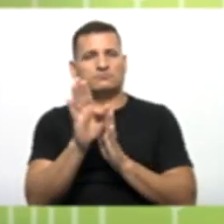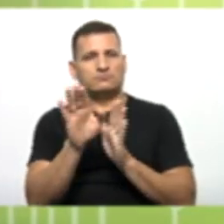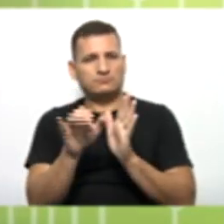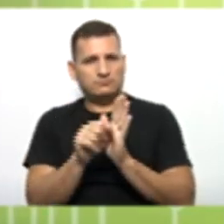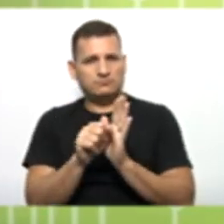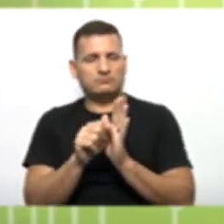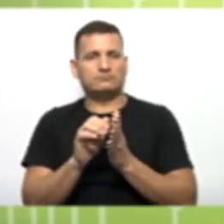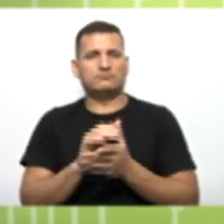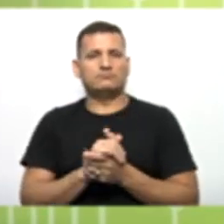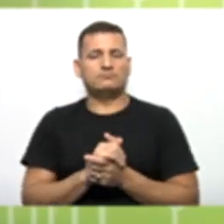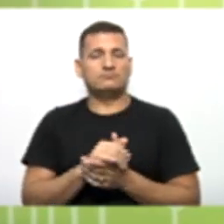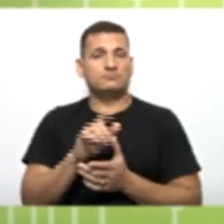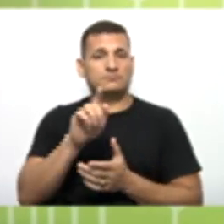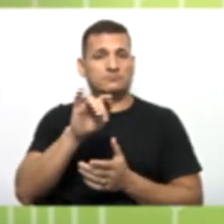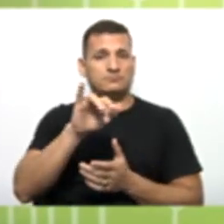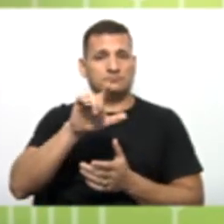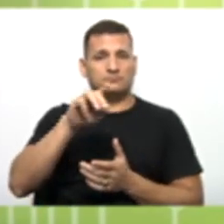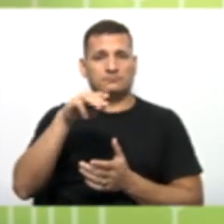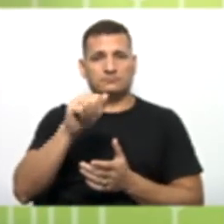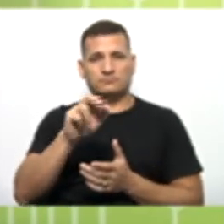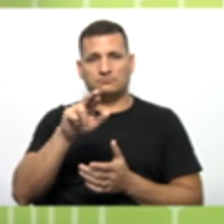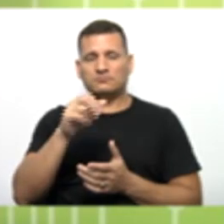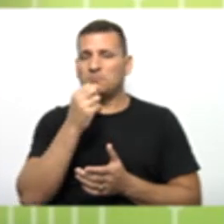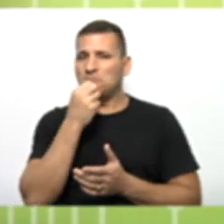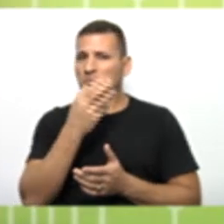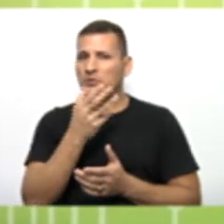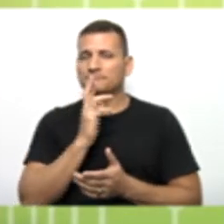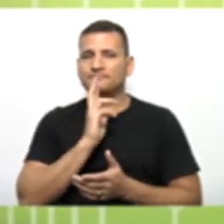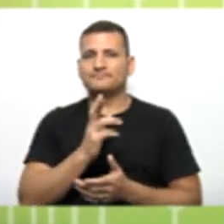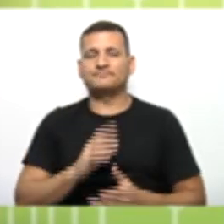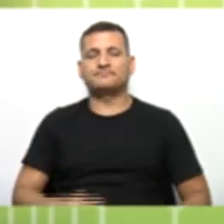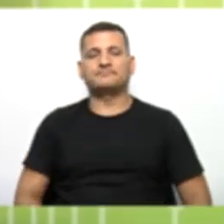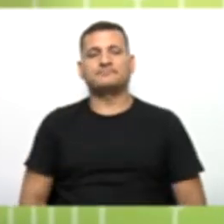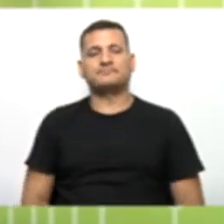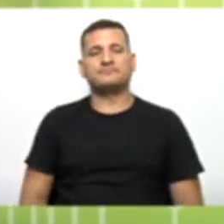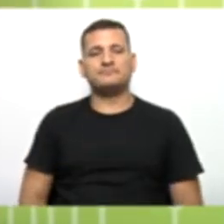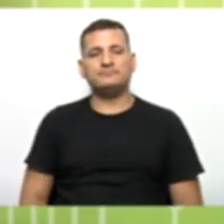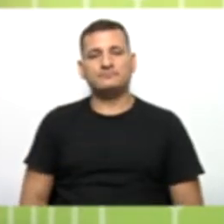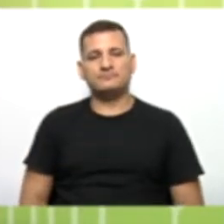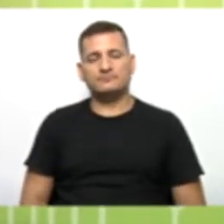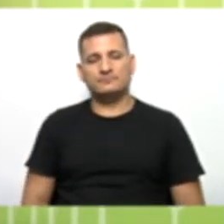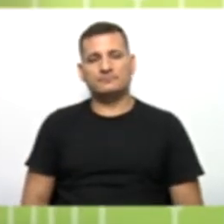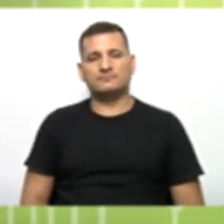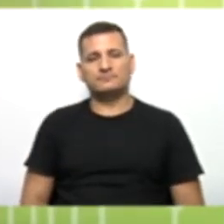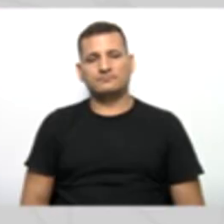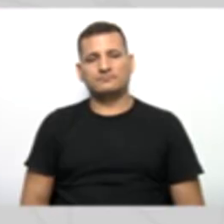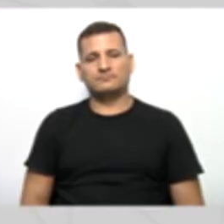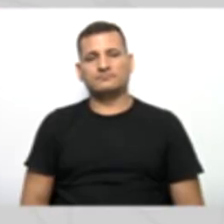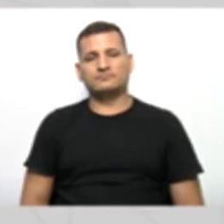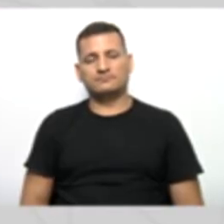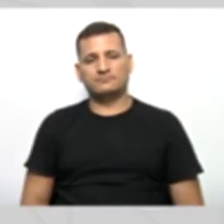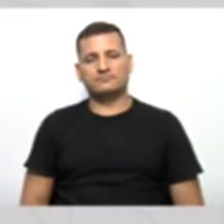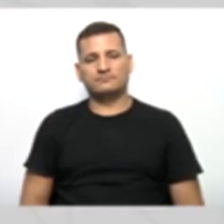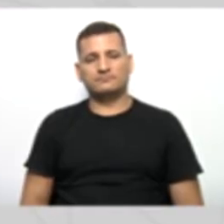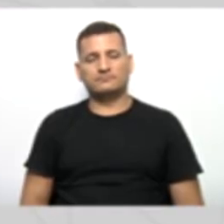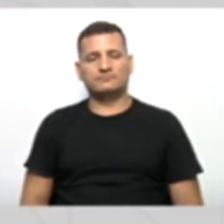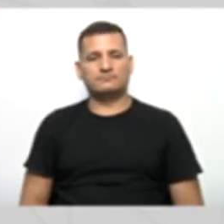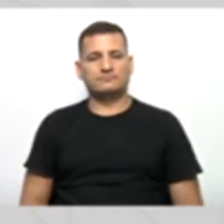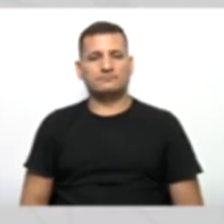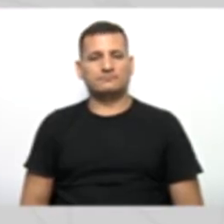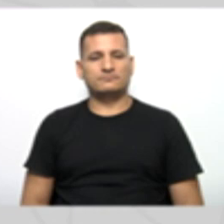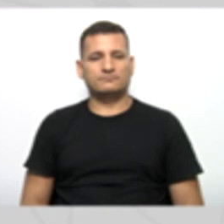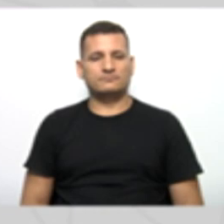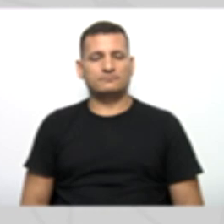foi muito bem com a sua resposta, ok? Vamos lá, continuando, essa resposta é certa. Eu